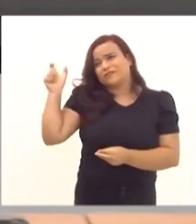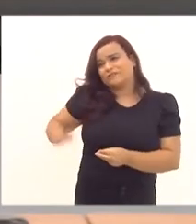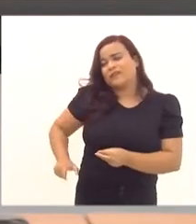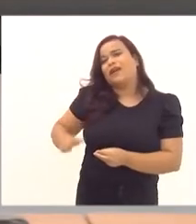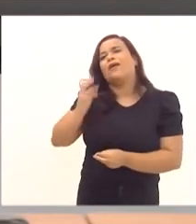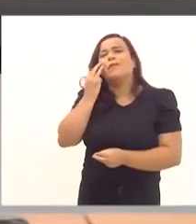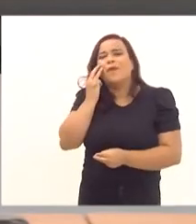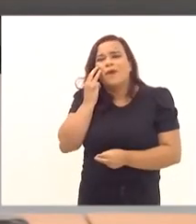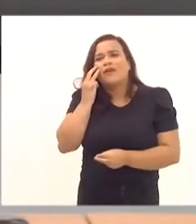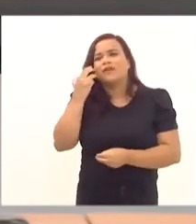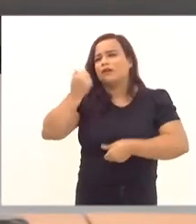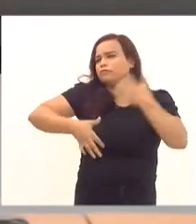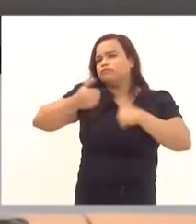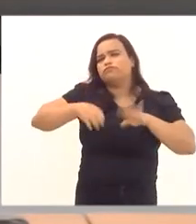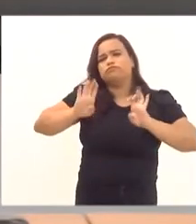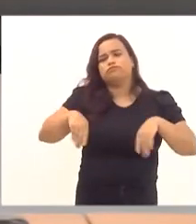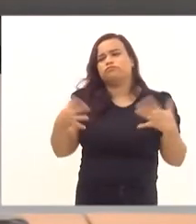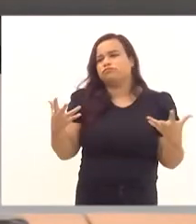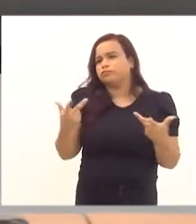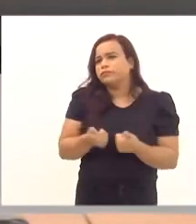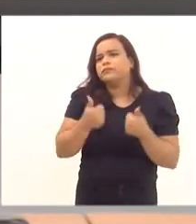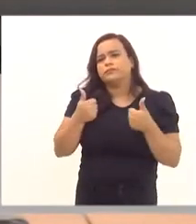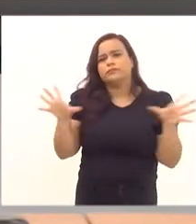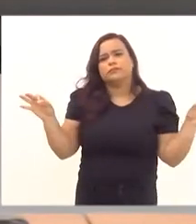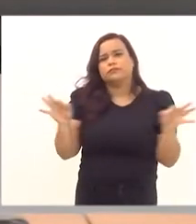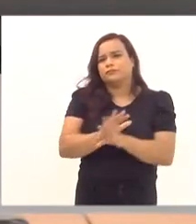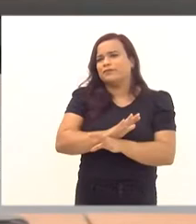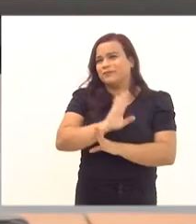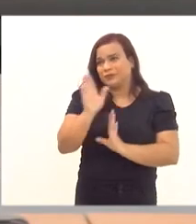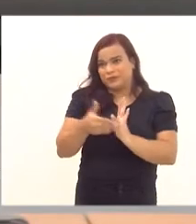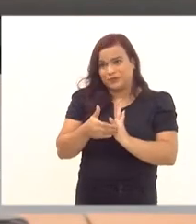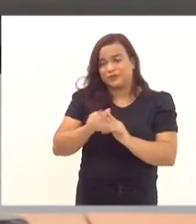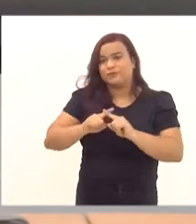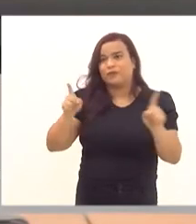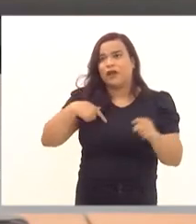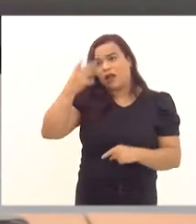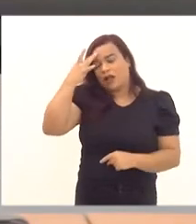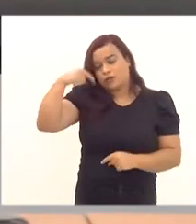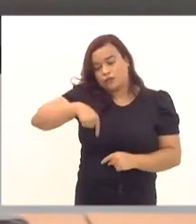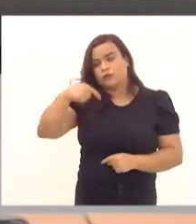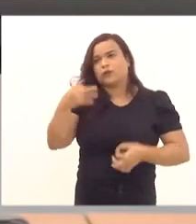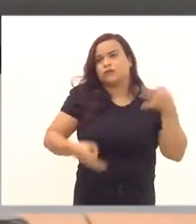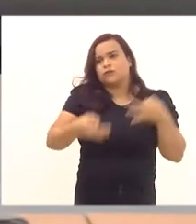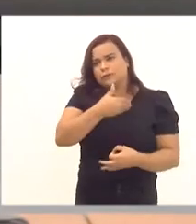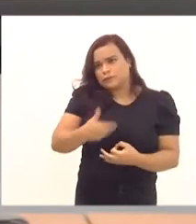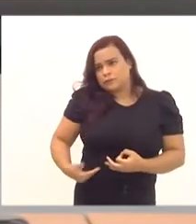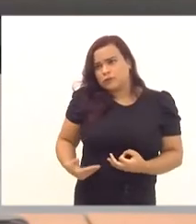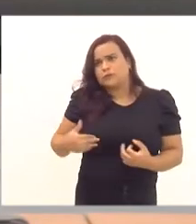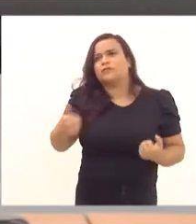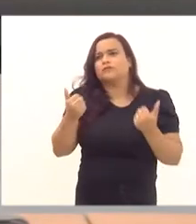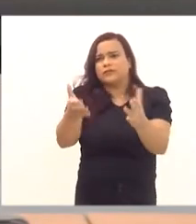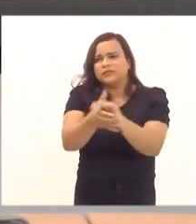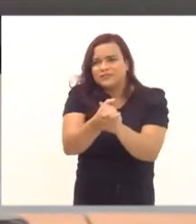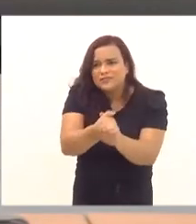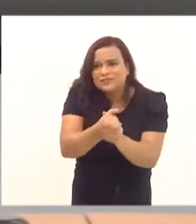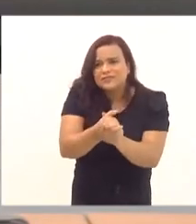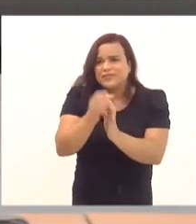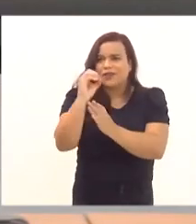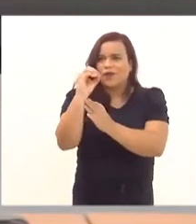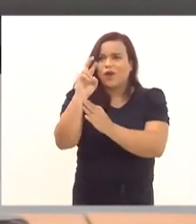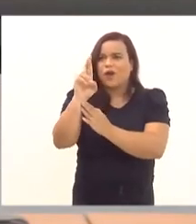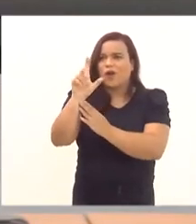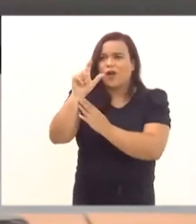que eu reputo muito incompleta mas acho que essa audiência pública é aquela que permite a saudade que o Orlando Guilhon